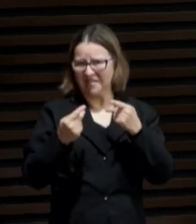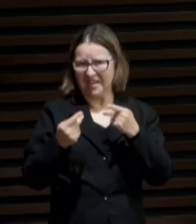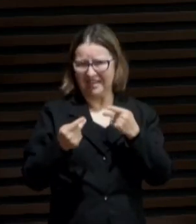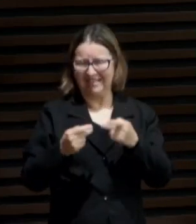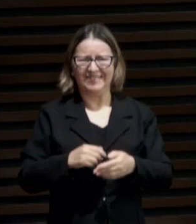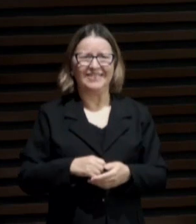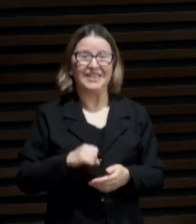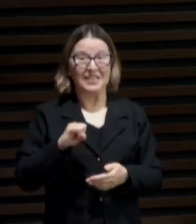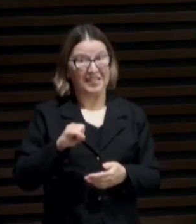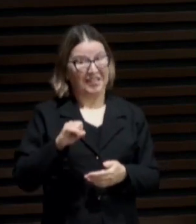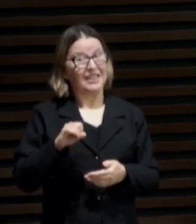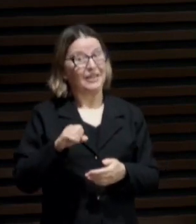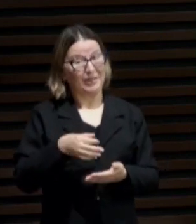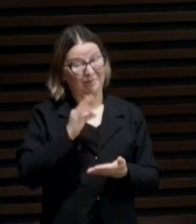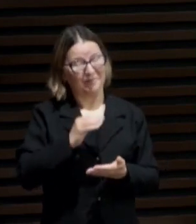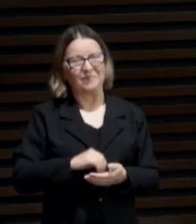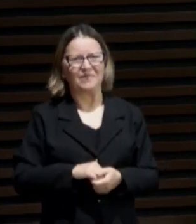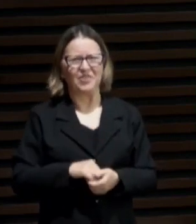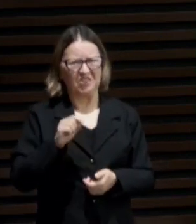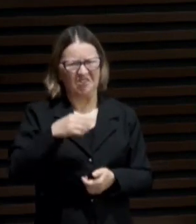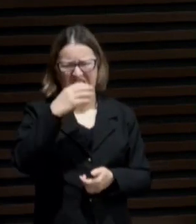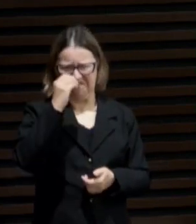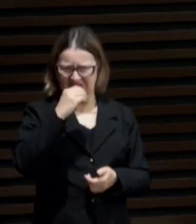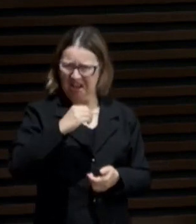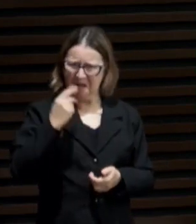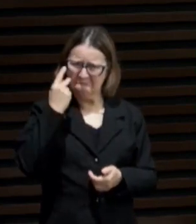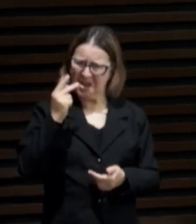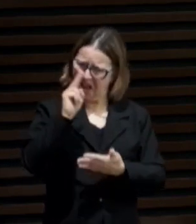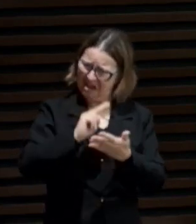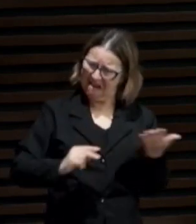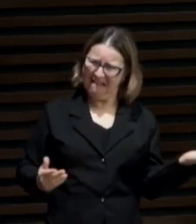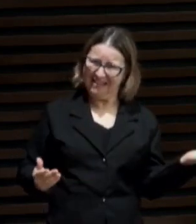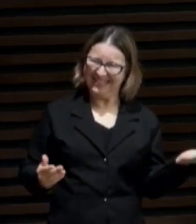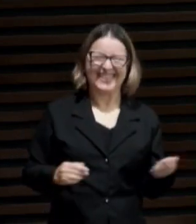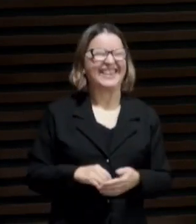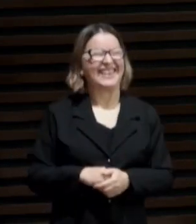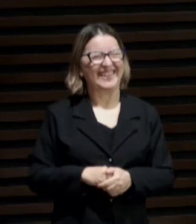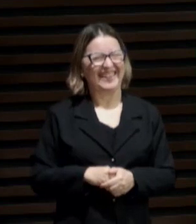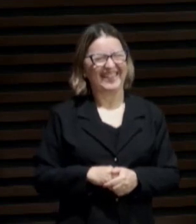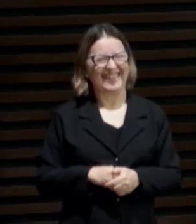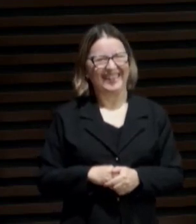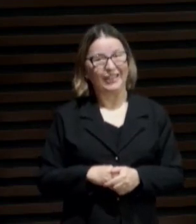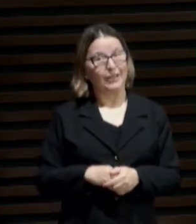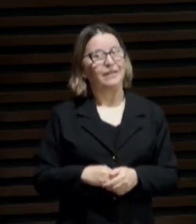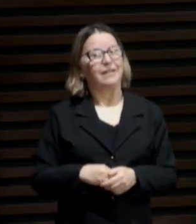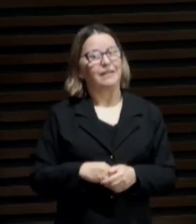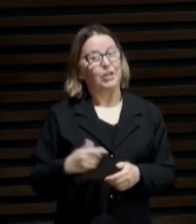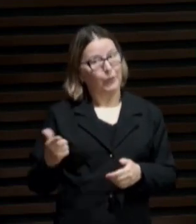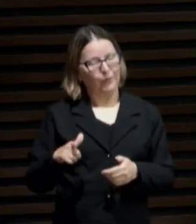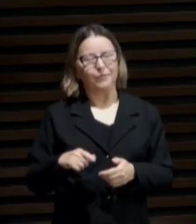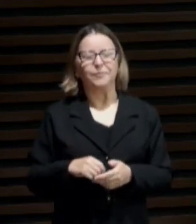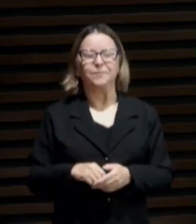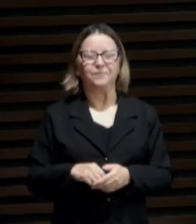sem. Vamos ler de novo? A máscara também, dá uma aumentada na